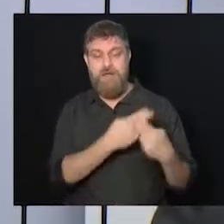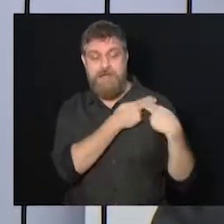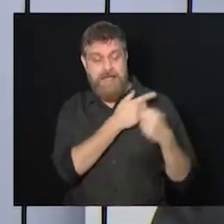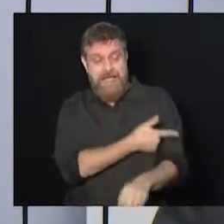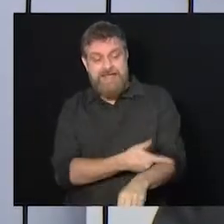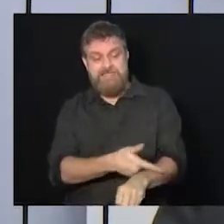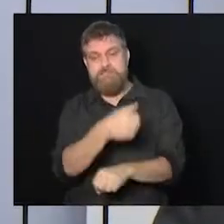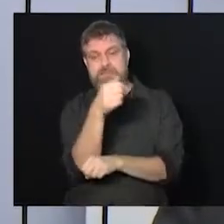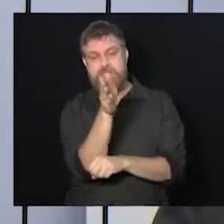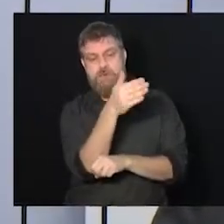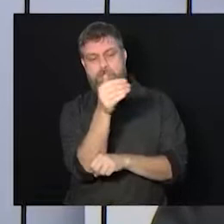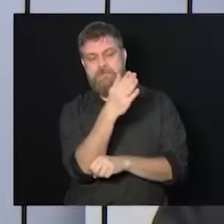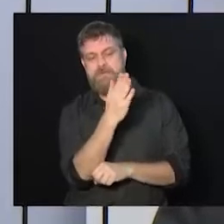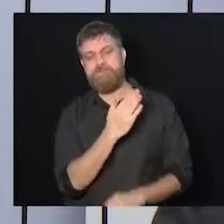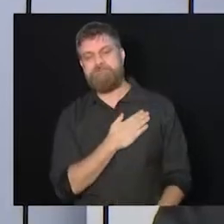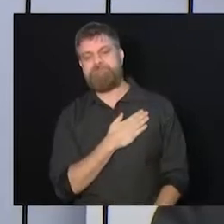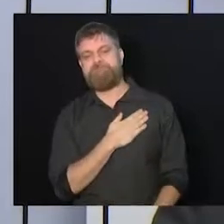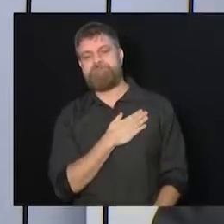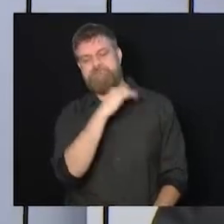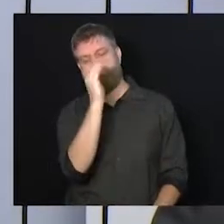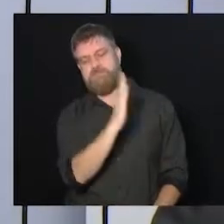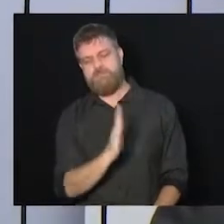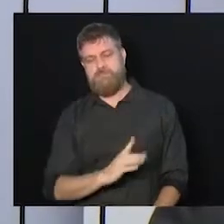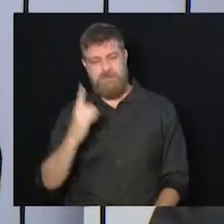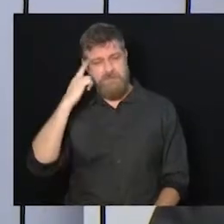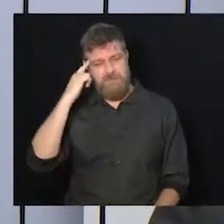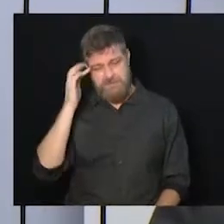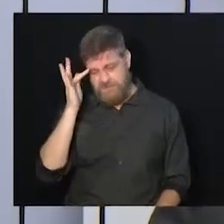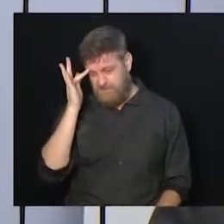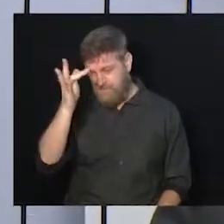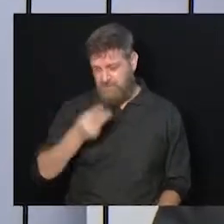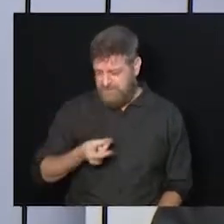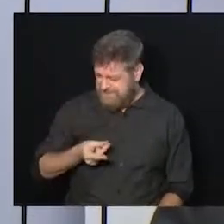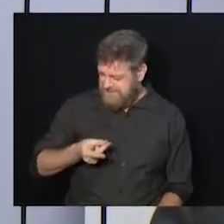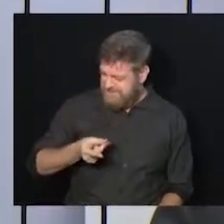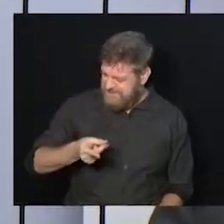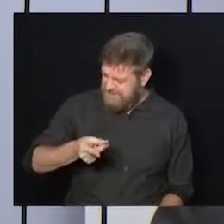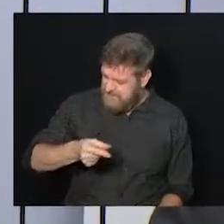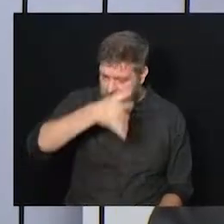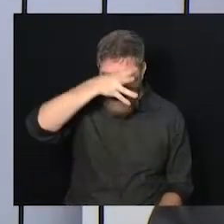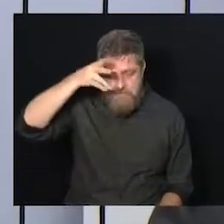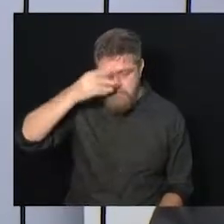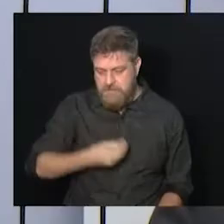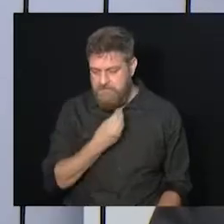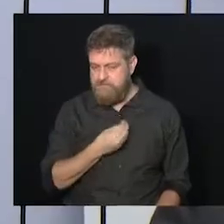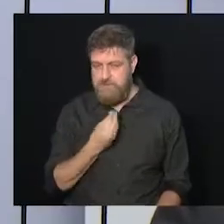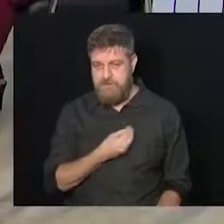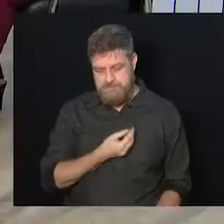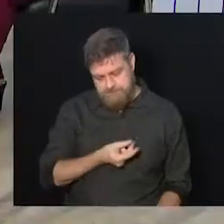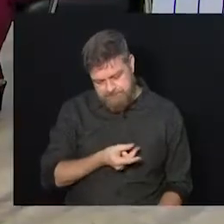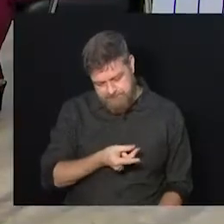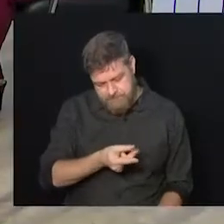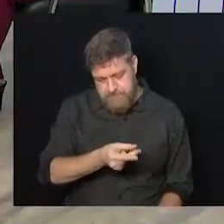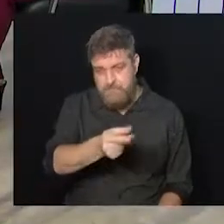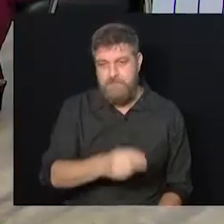país que a gente espera que esteja aqui por muitos e muitos e muitos anos ainda saudável. Tá certo, então